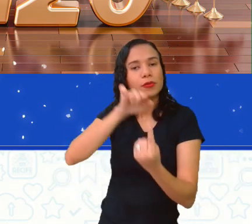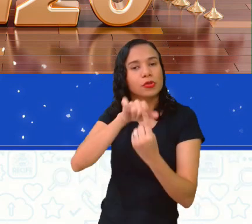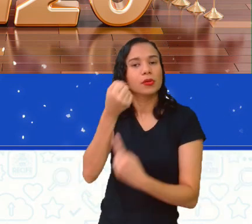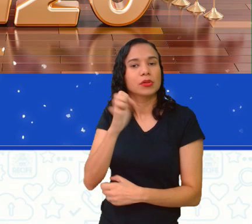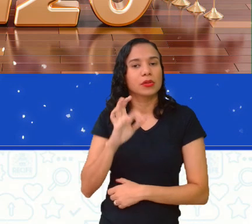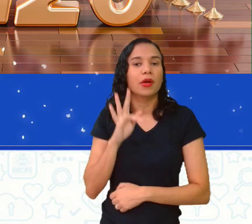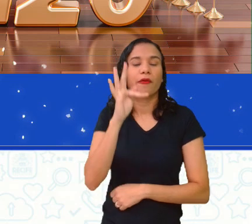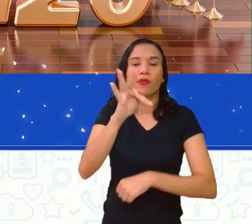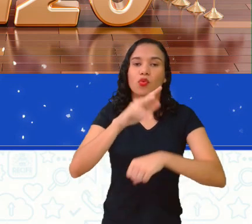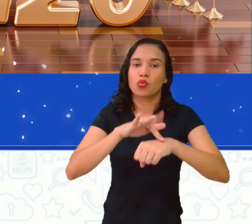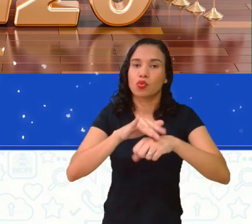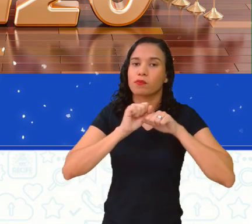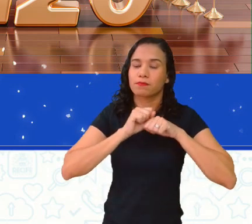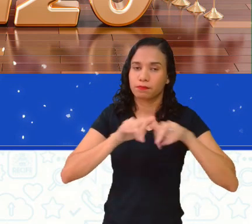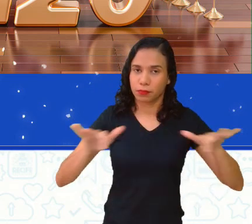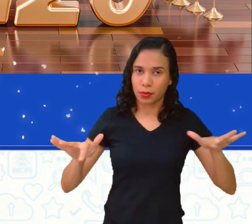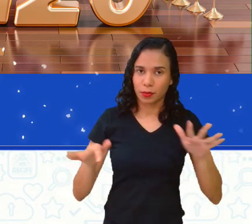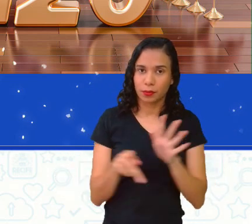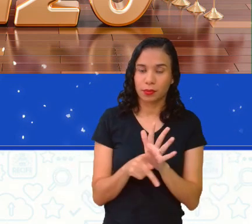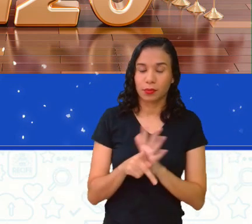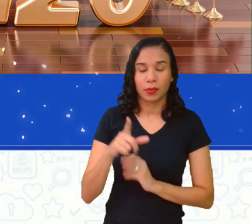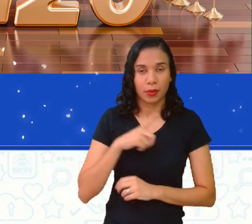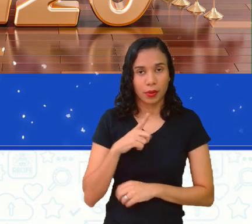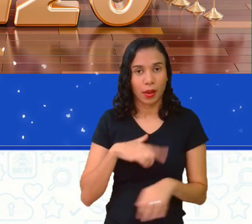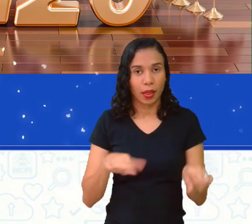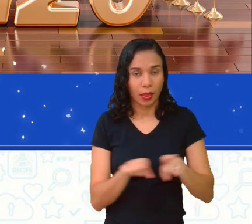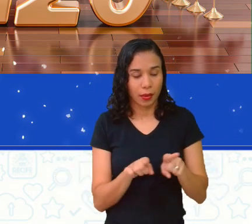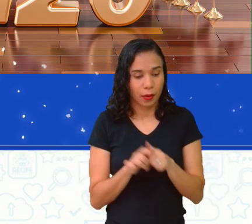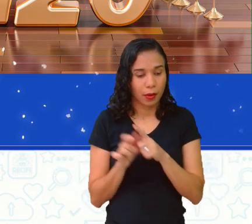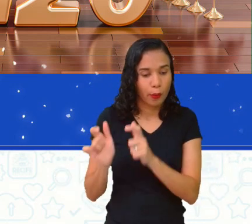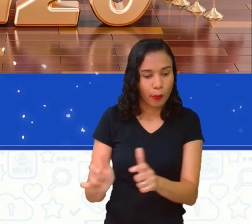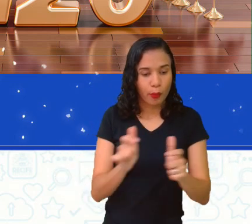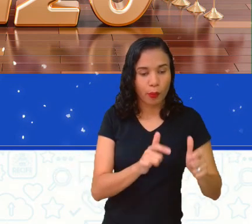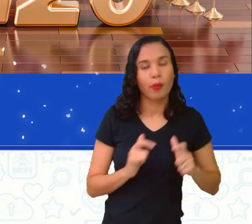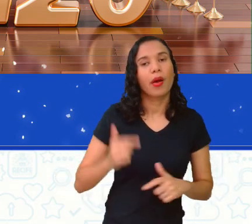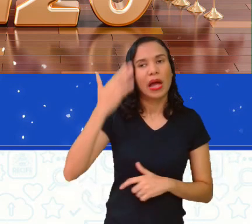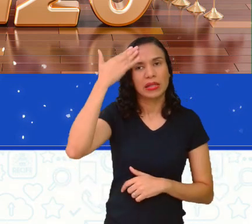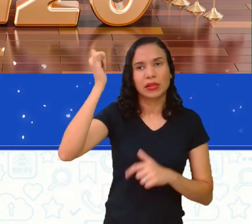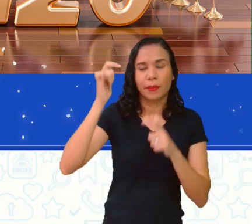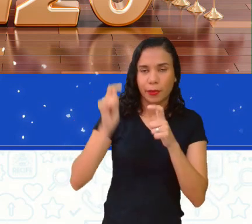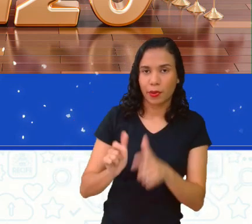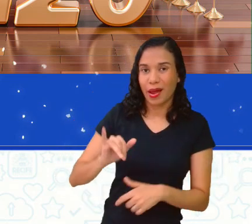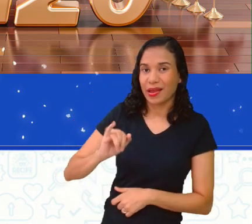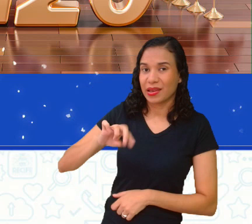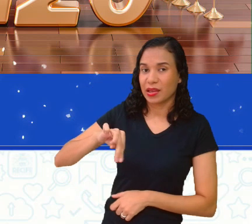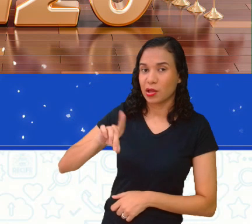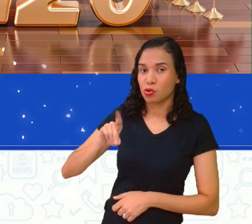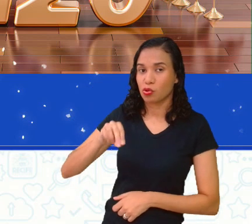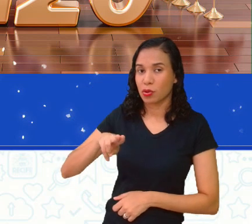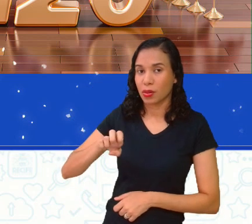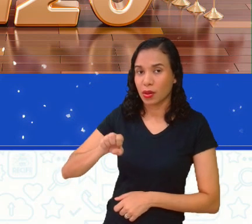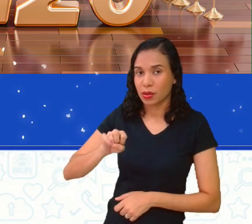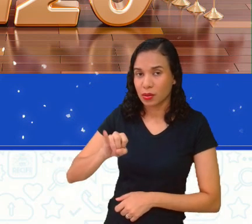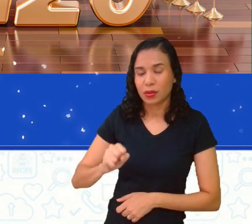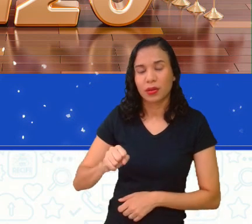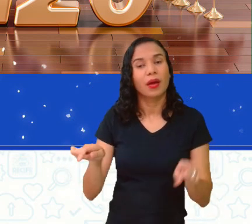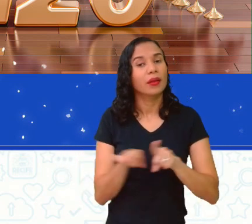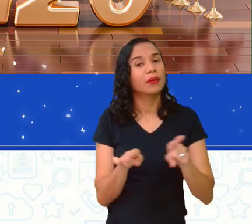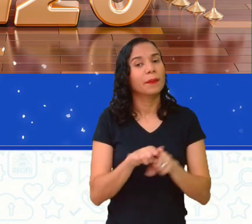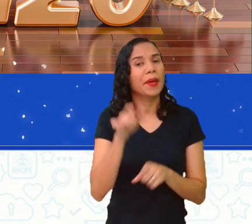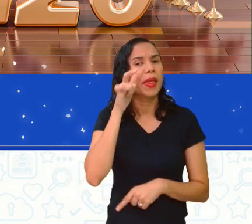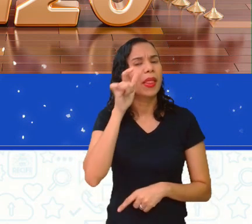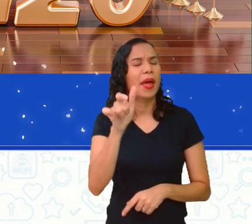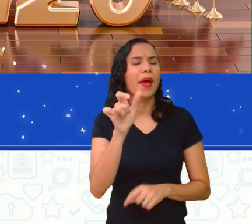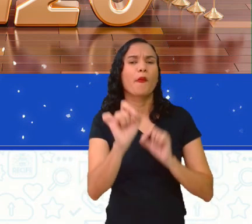relação a futuras pandemias. A gente já tem a localização, a gente sabe que foi na Indonésia, e a gente tem uma coisa interessante aqui nessa